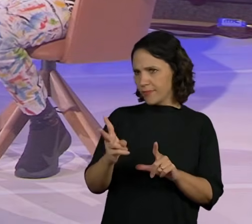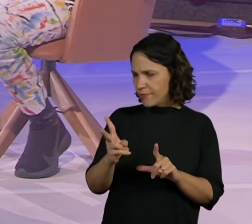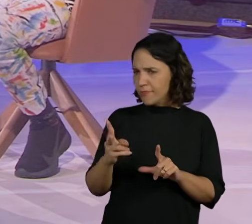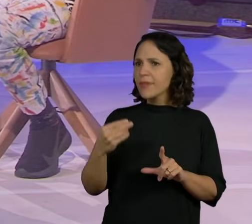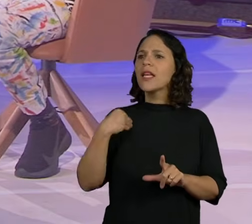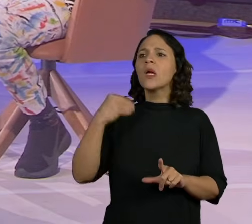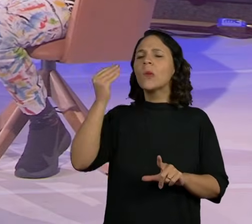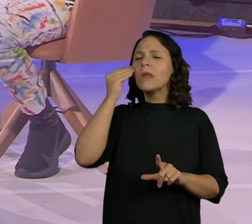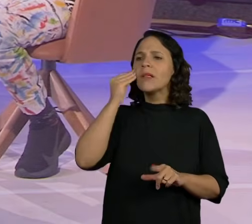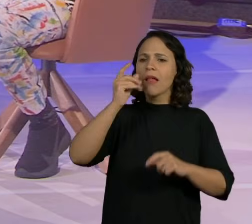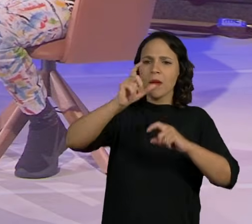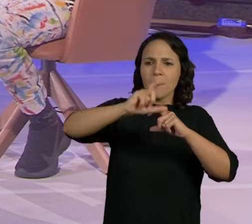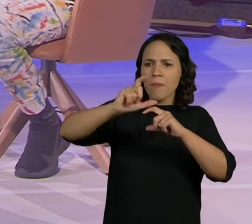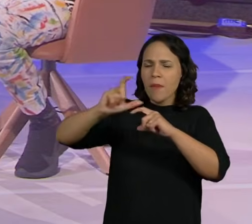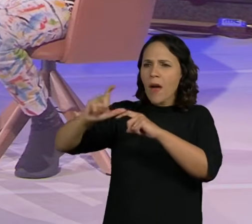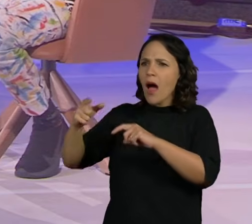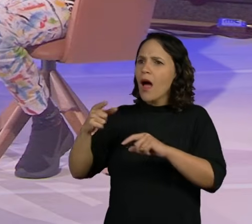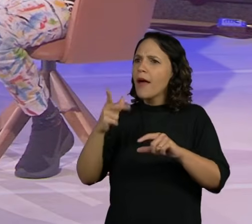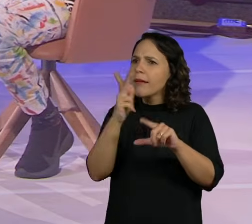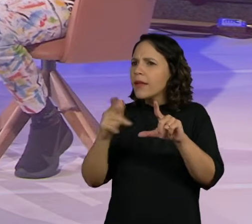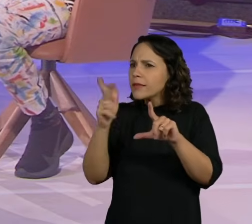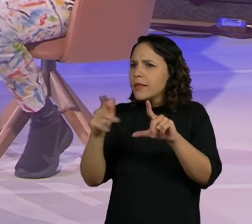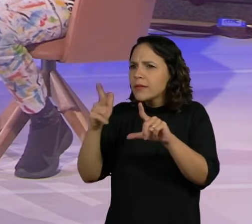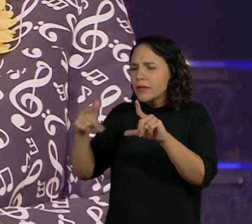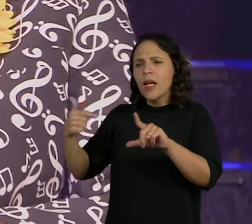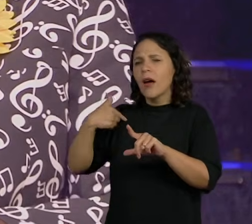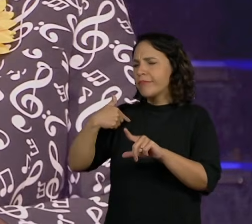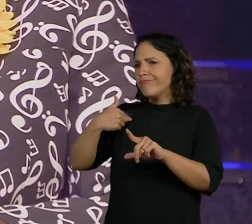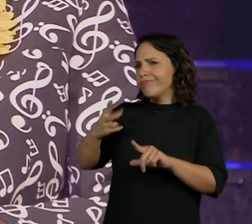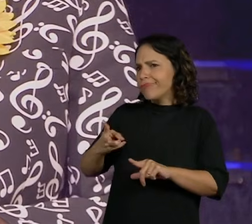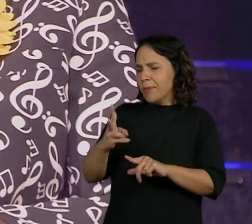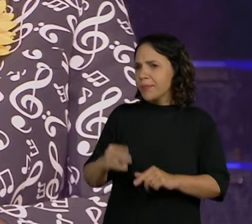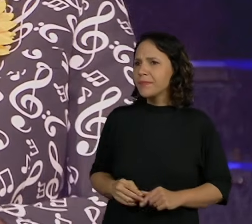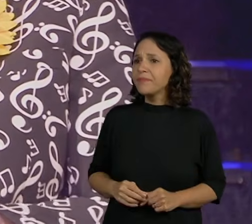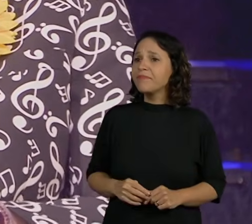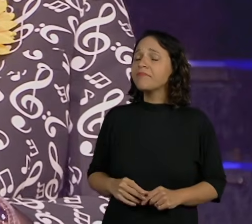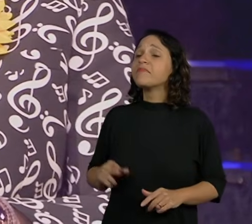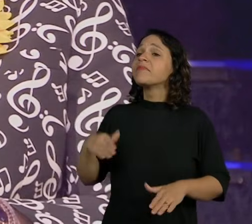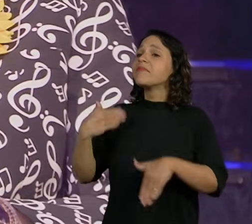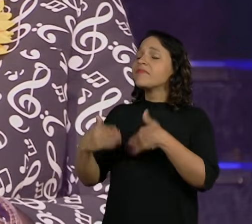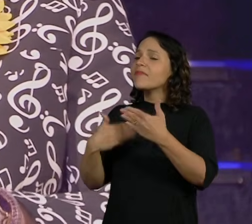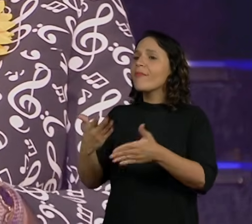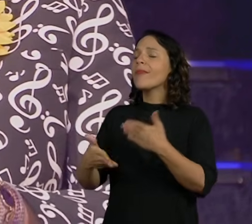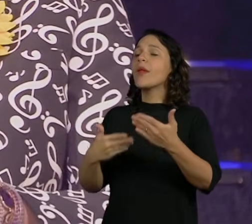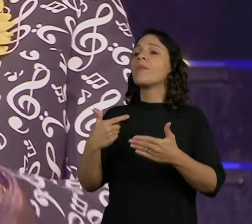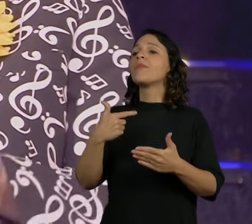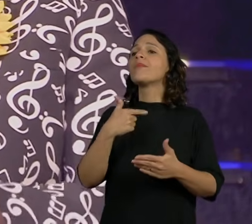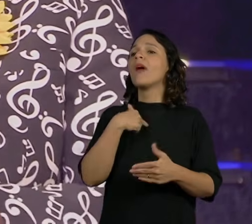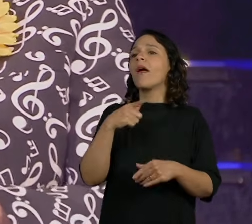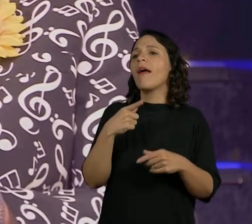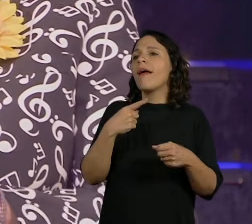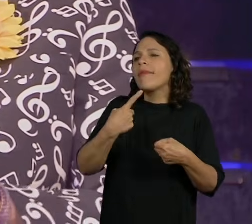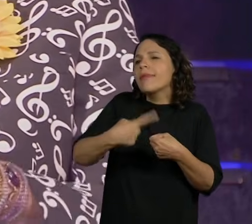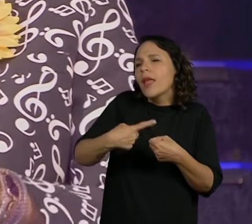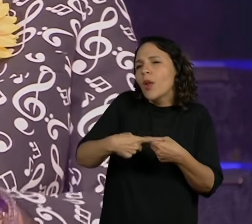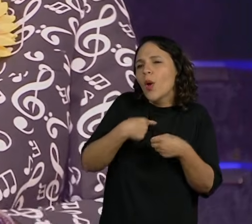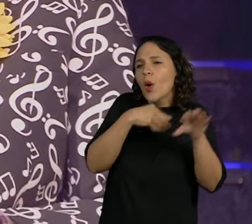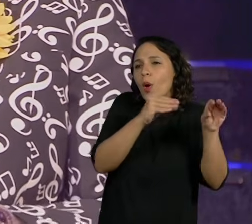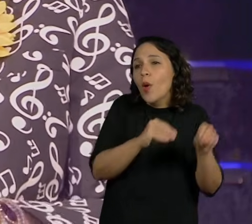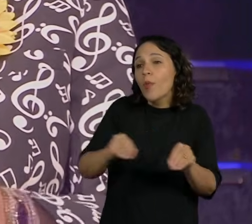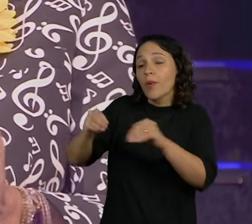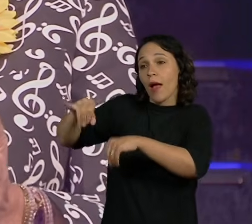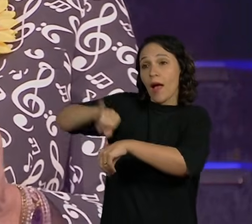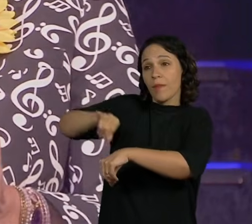fazer história em quadrinho, saía desenhando tudo. E depois, quando a gente se mudou do interior para a capital, para